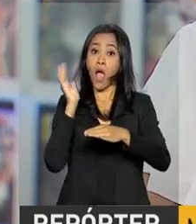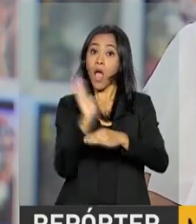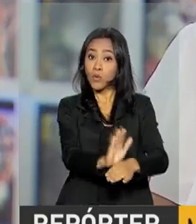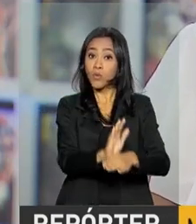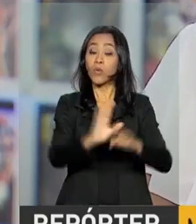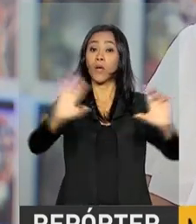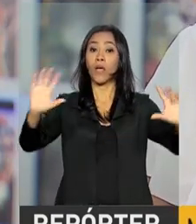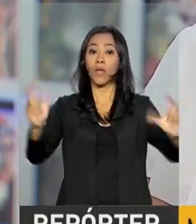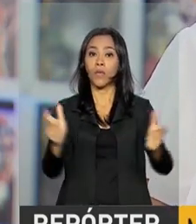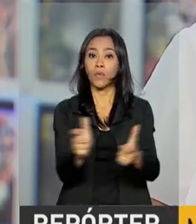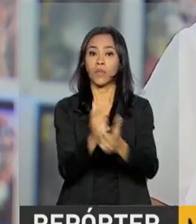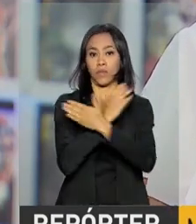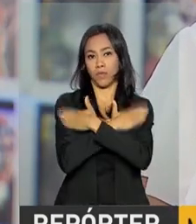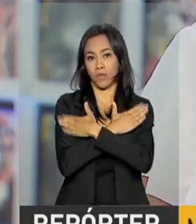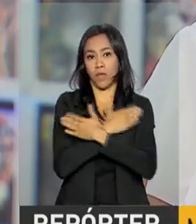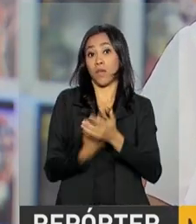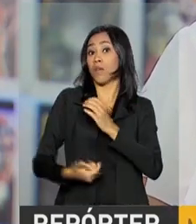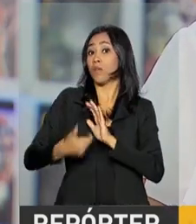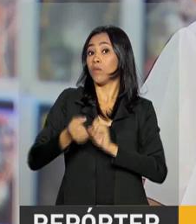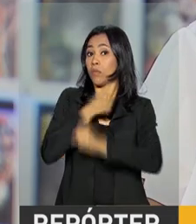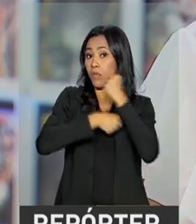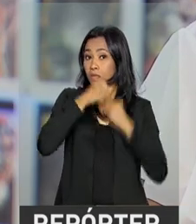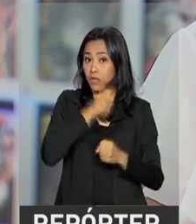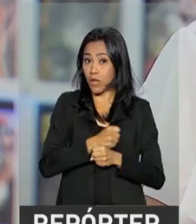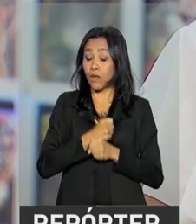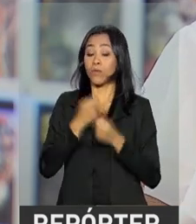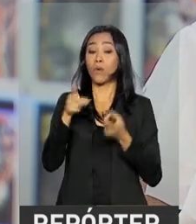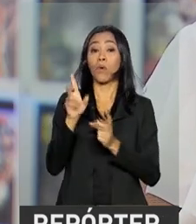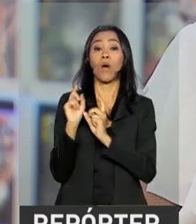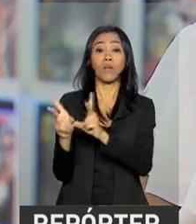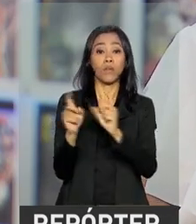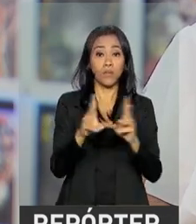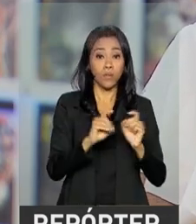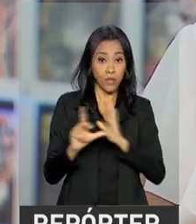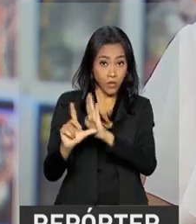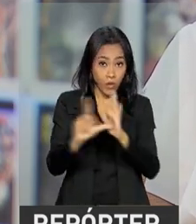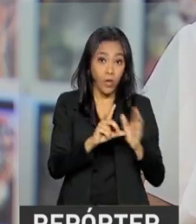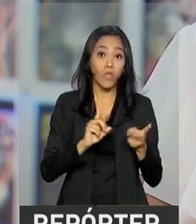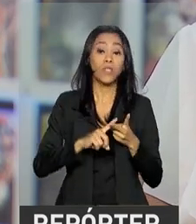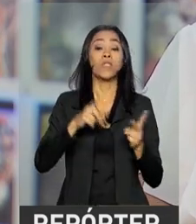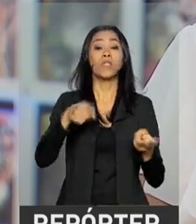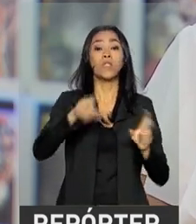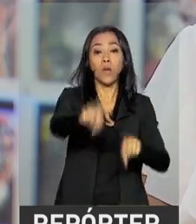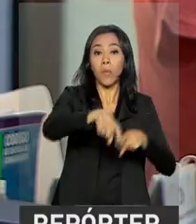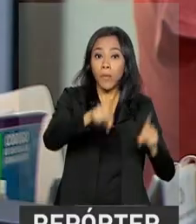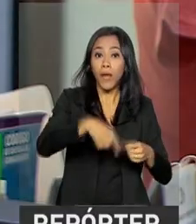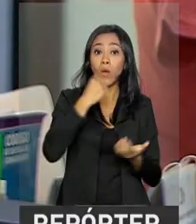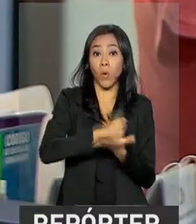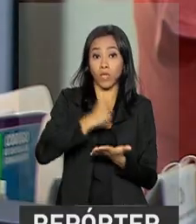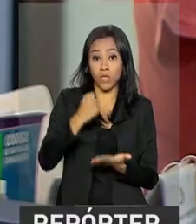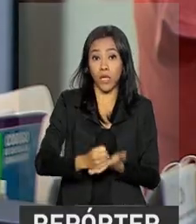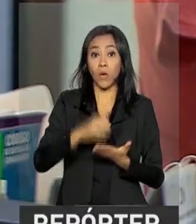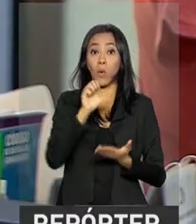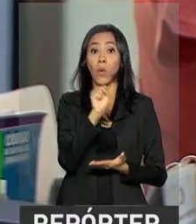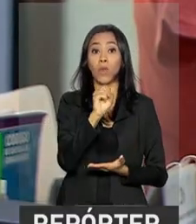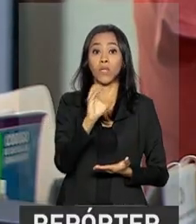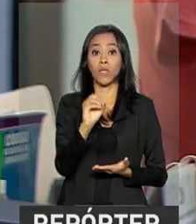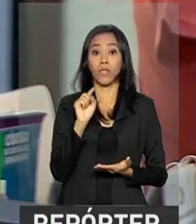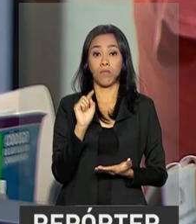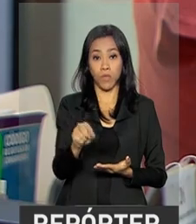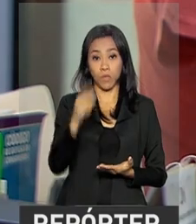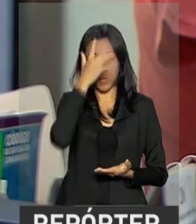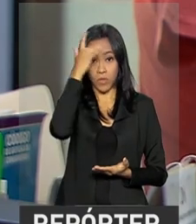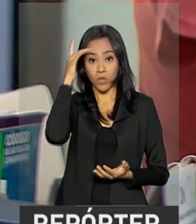no ano passado o comércio e agropecuária contrataram juntos 80 mil trabalhadores foi o caso da jéssica